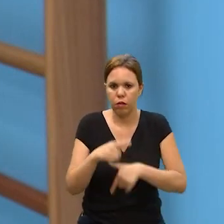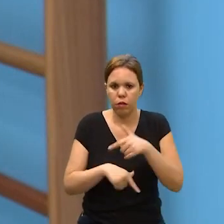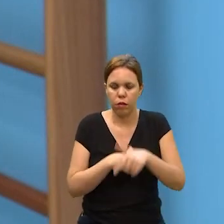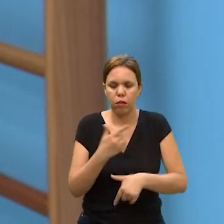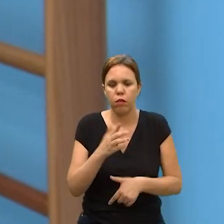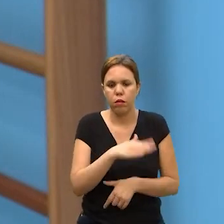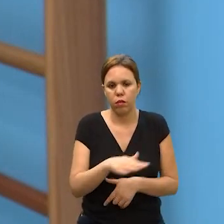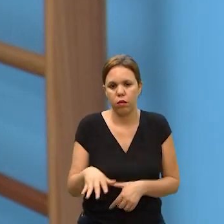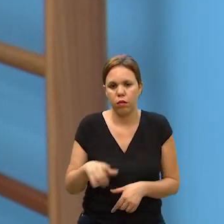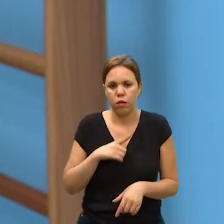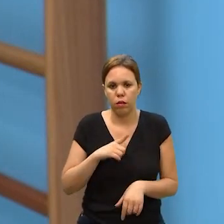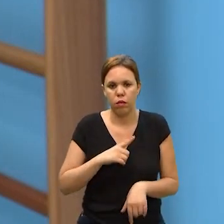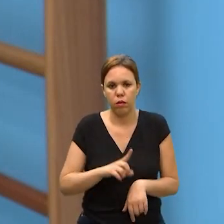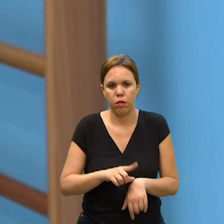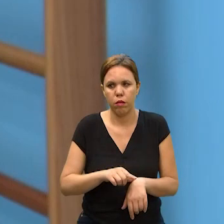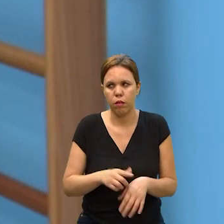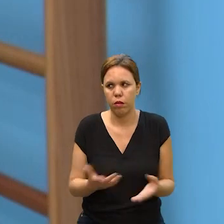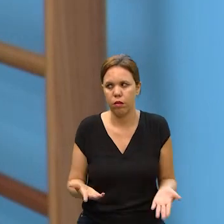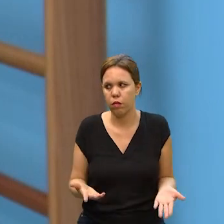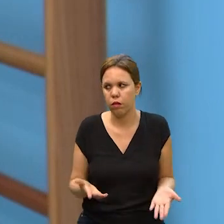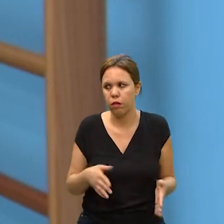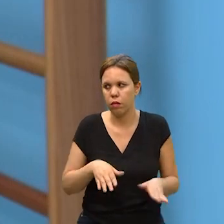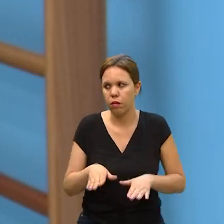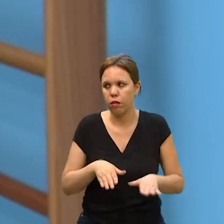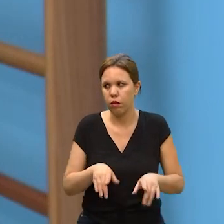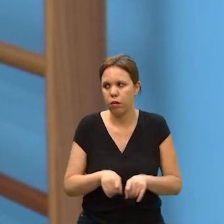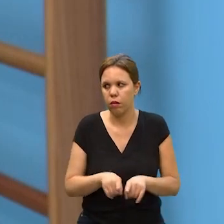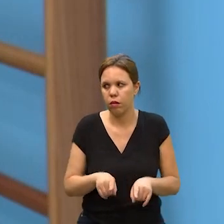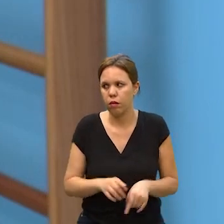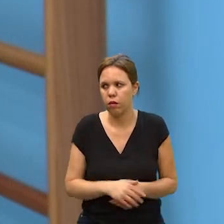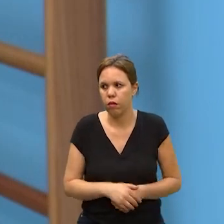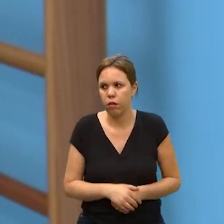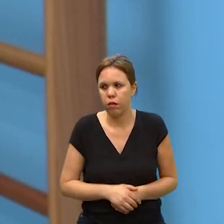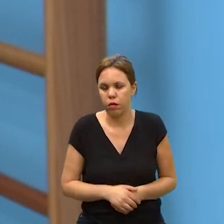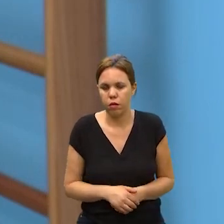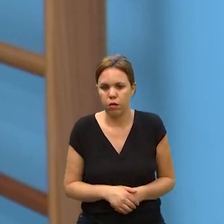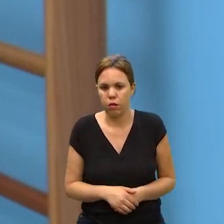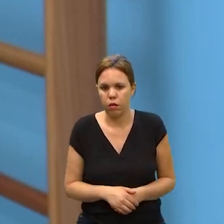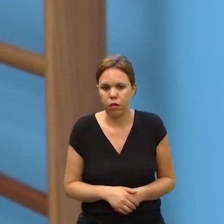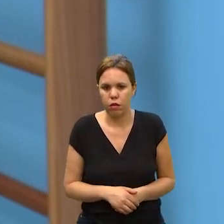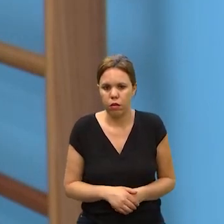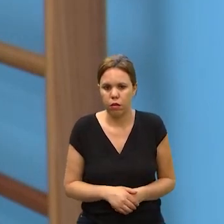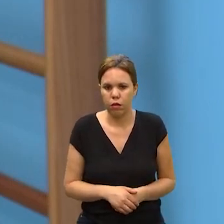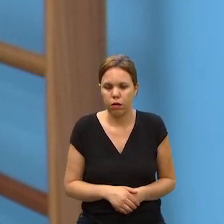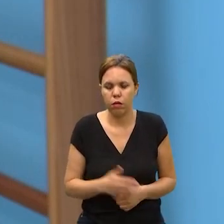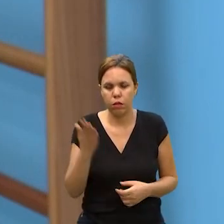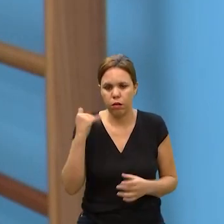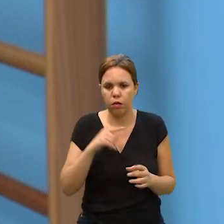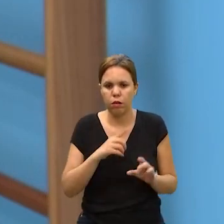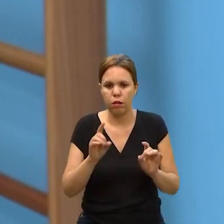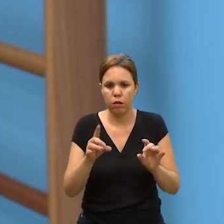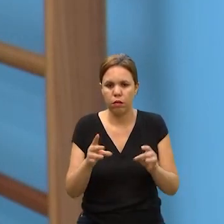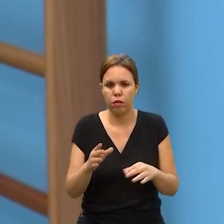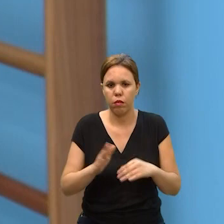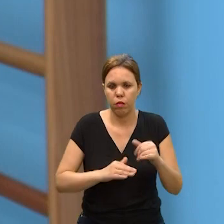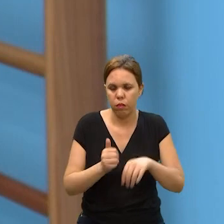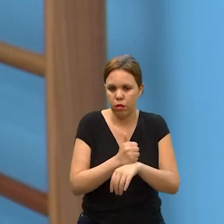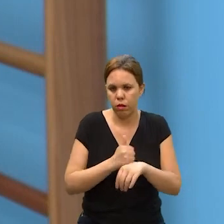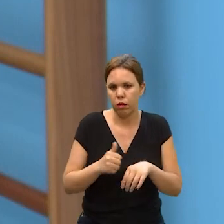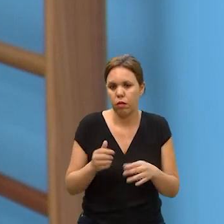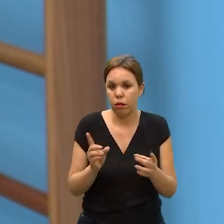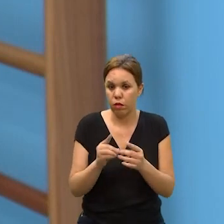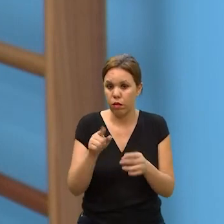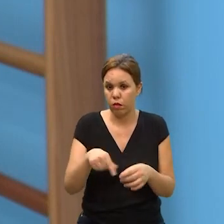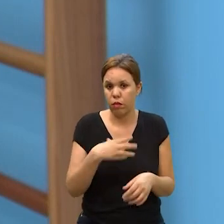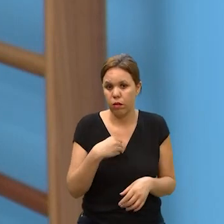método que trabalha com crianças com atraso motor. Né? Então, assim, é interessante que os pais que têm crianças especiais saibam